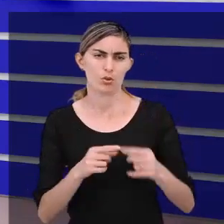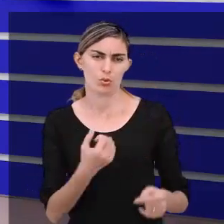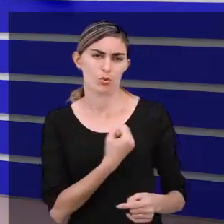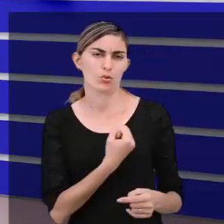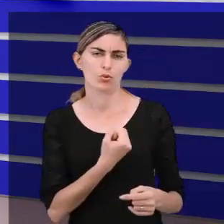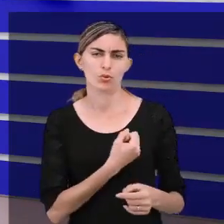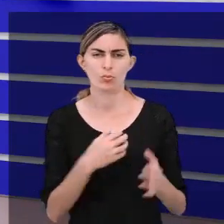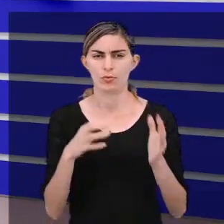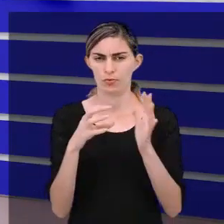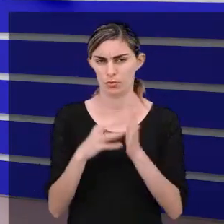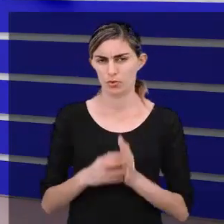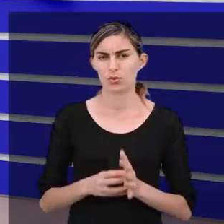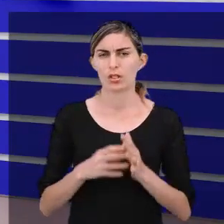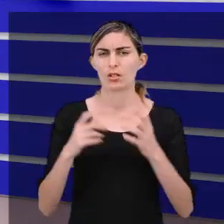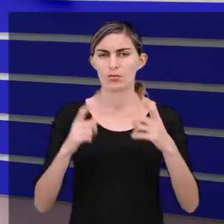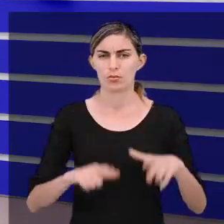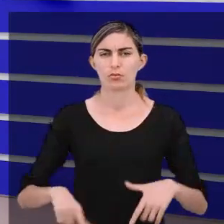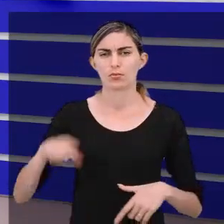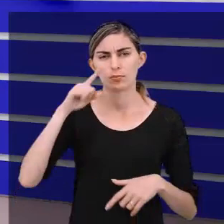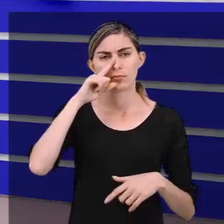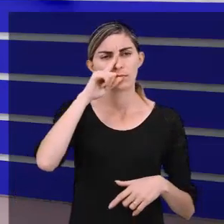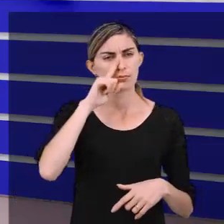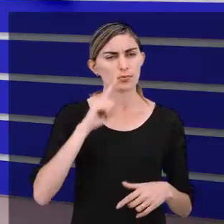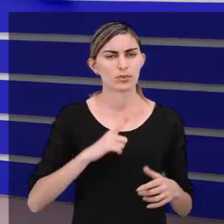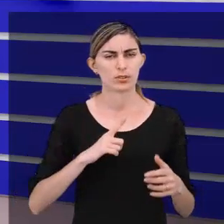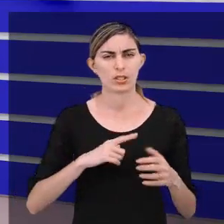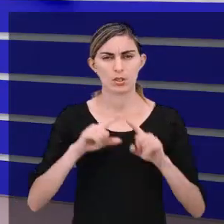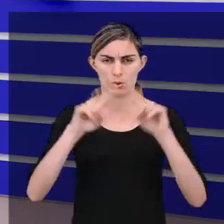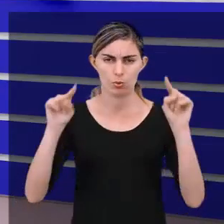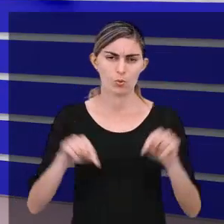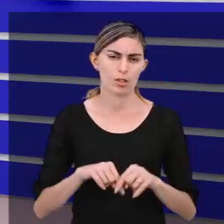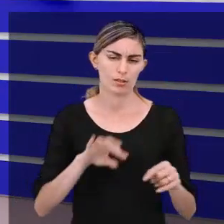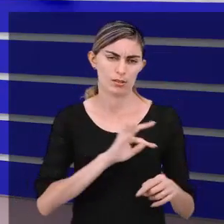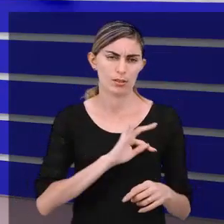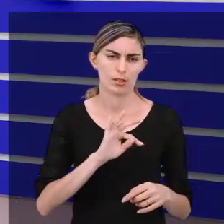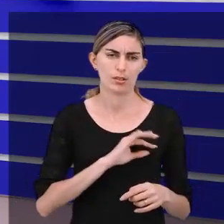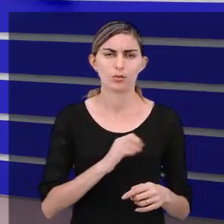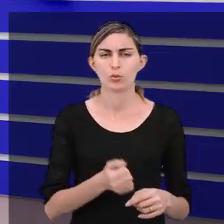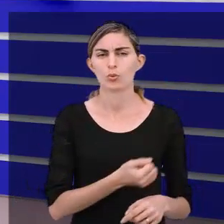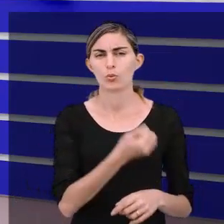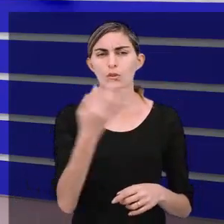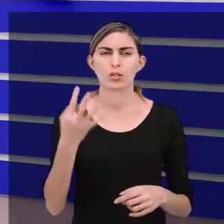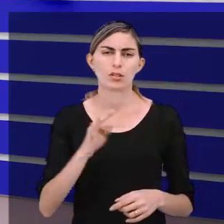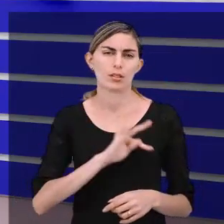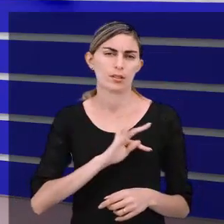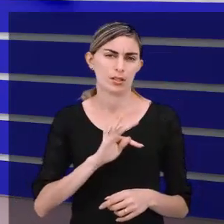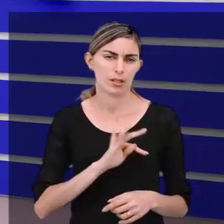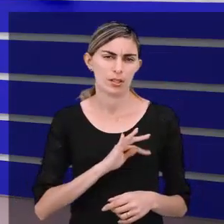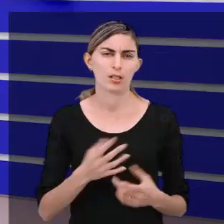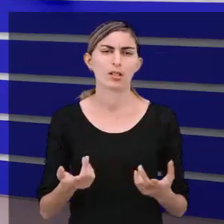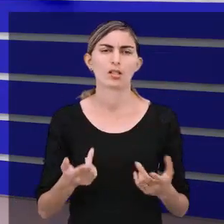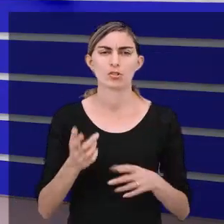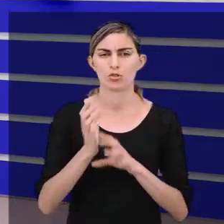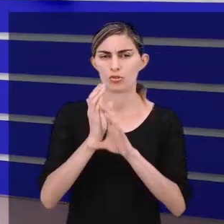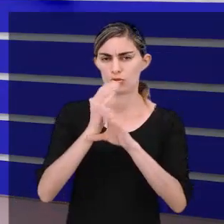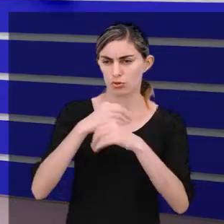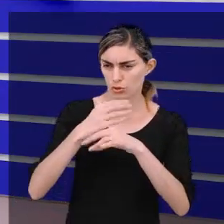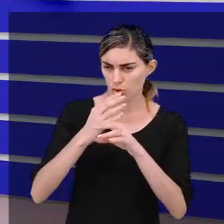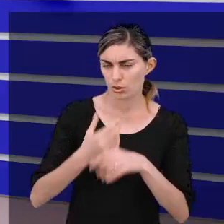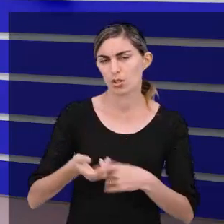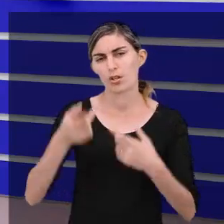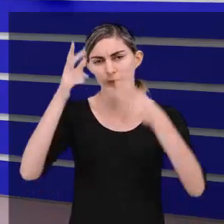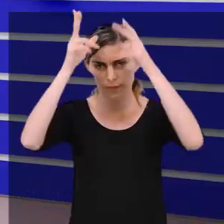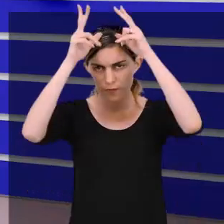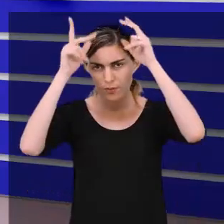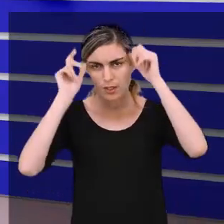de funcionários, o grau de risco. Existe um quadro técnico, né, da quantidade de técnicos, de engenheiros, de enfermeiros